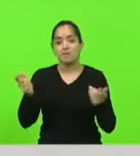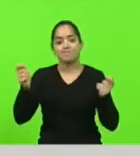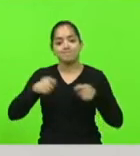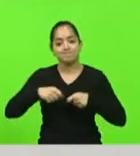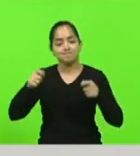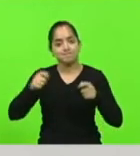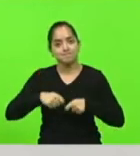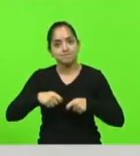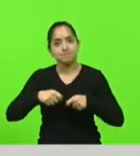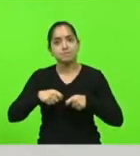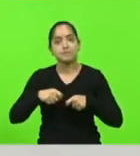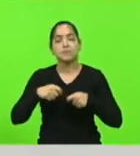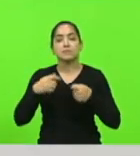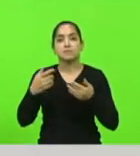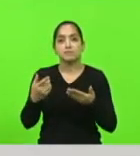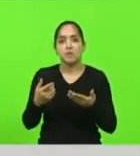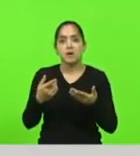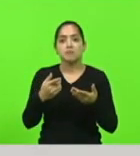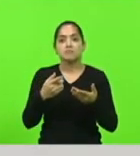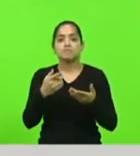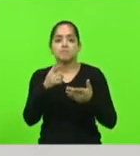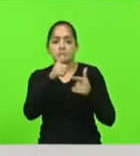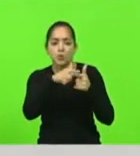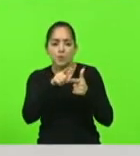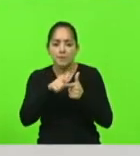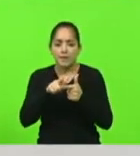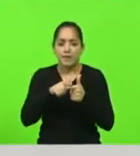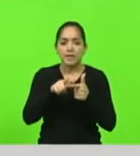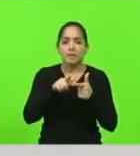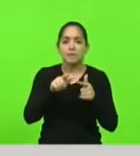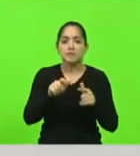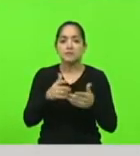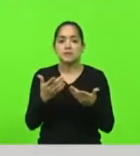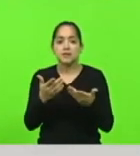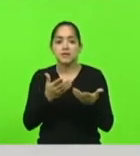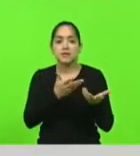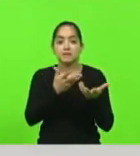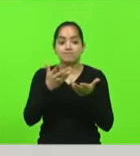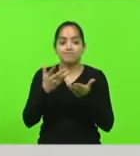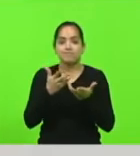capacidade de identificar os problemas e buscar as melhores soluções